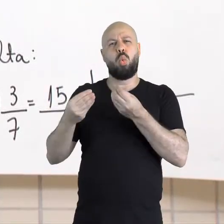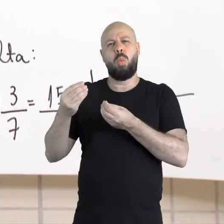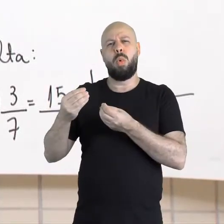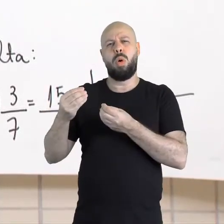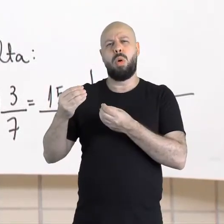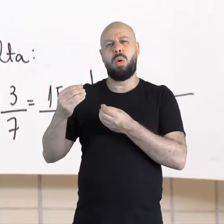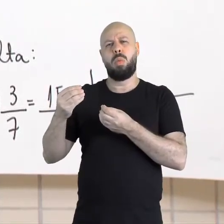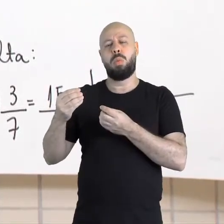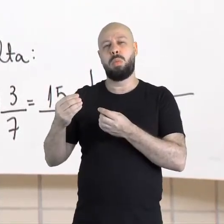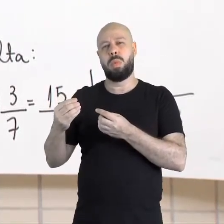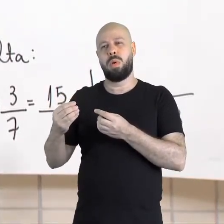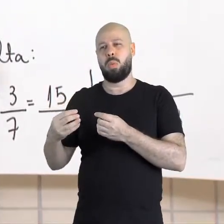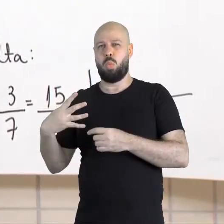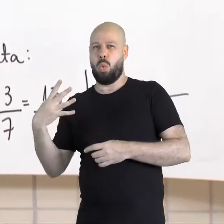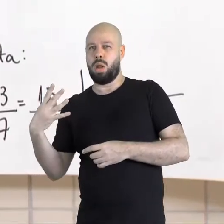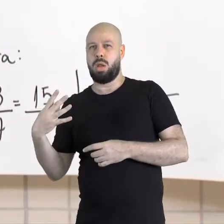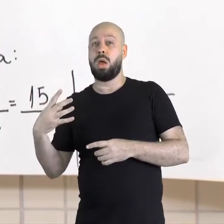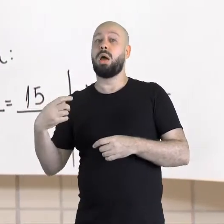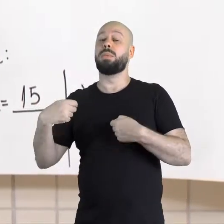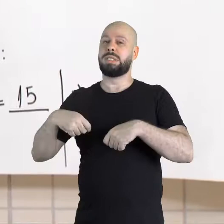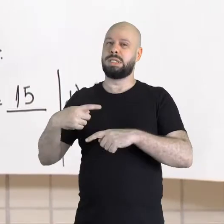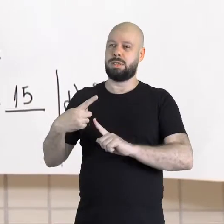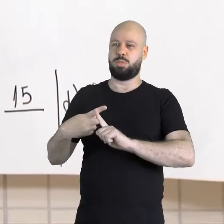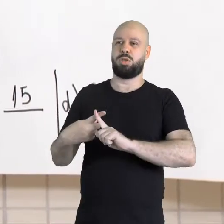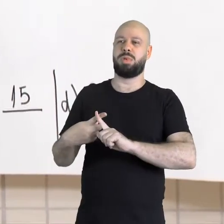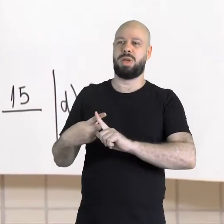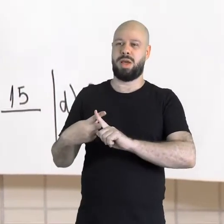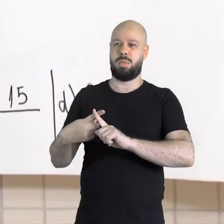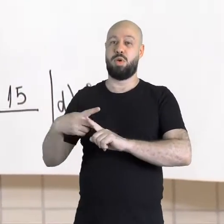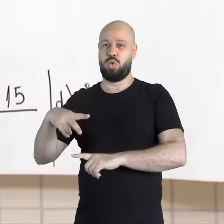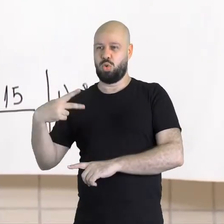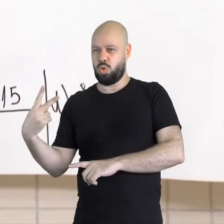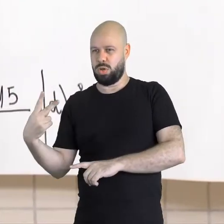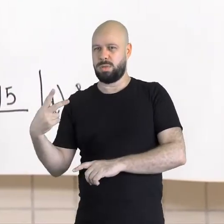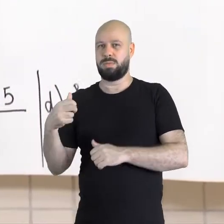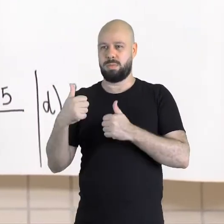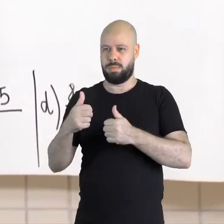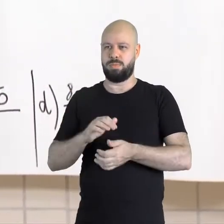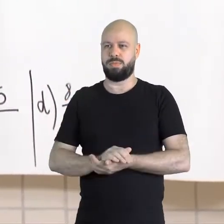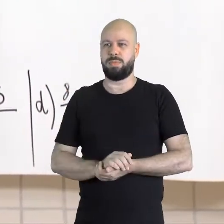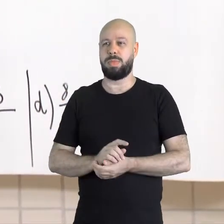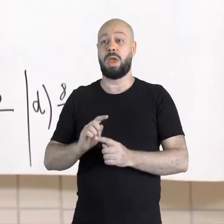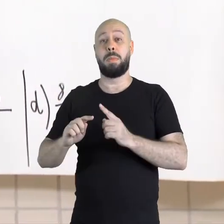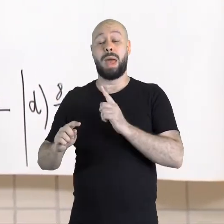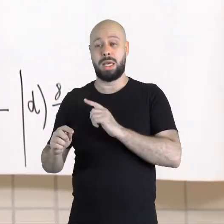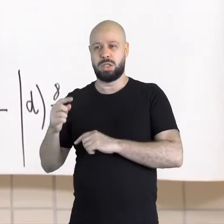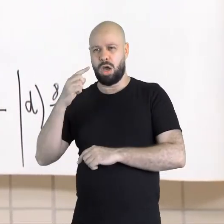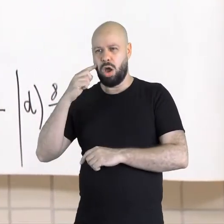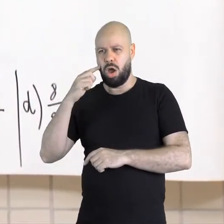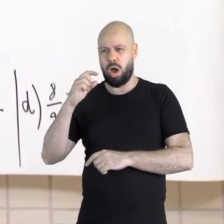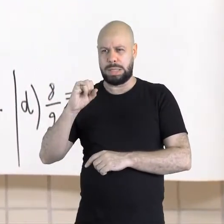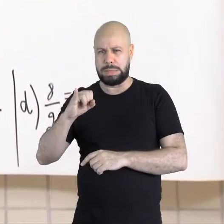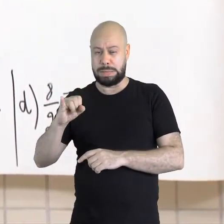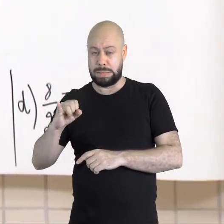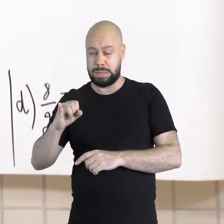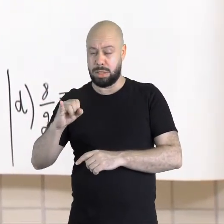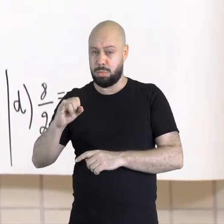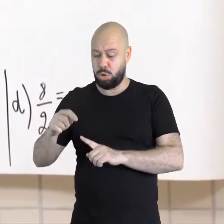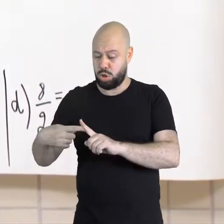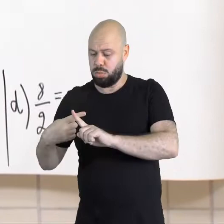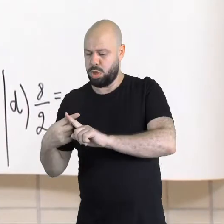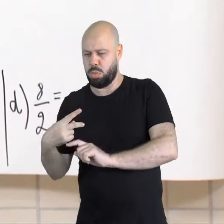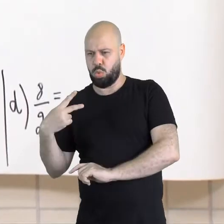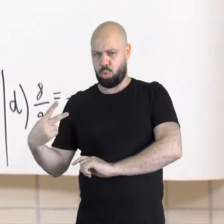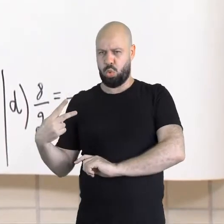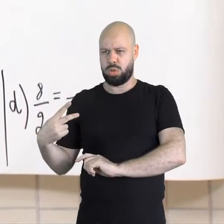que multiplicar, tenho que multiplicar por 2. Então, a Marta, se eu multiplico por 2, a